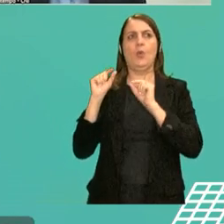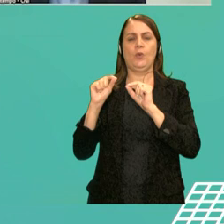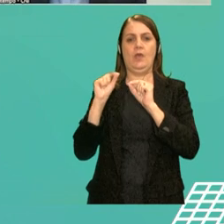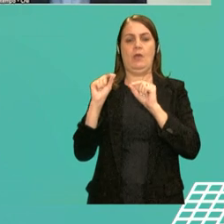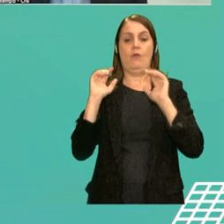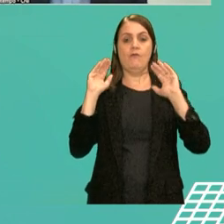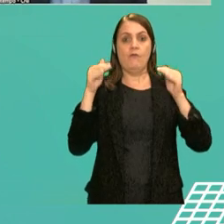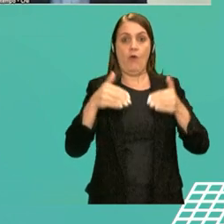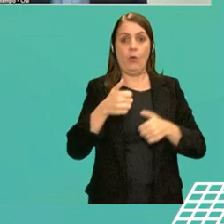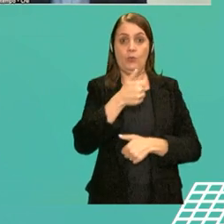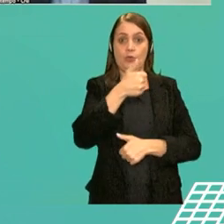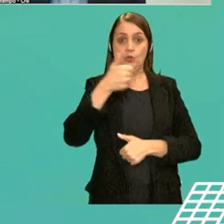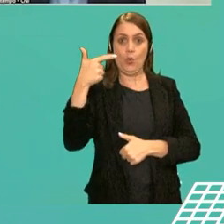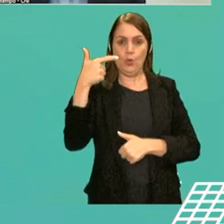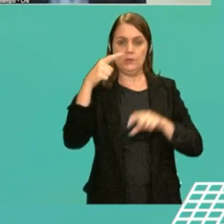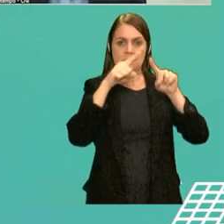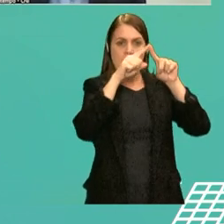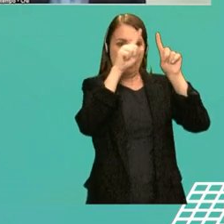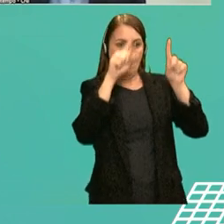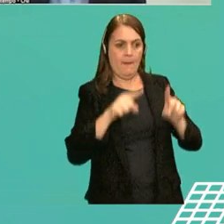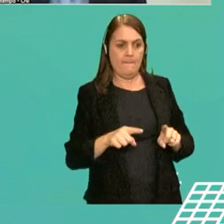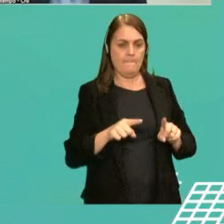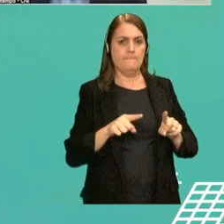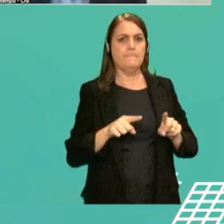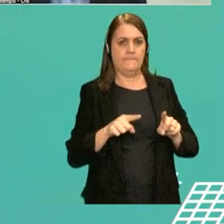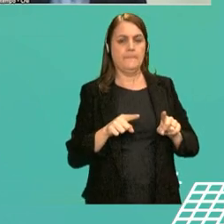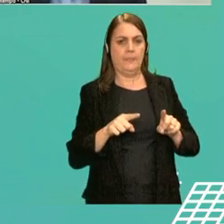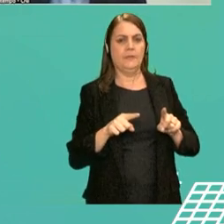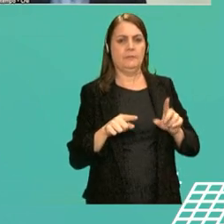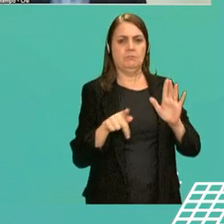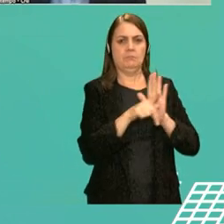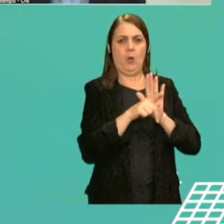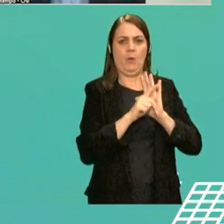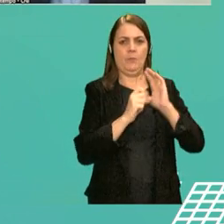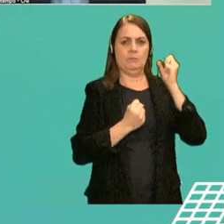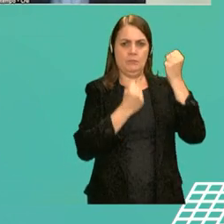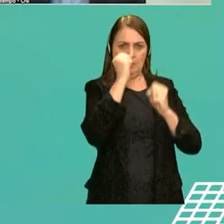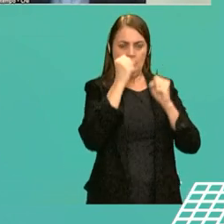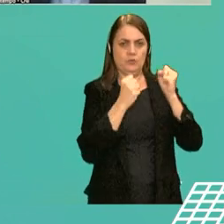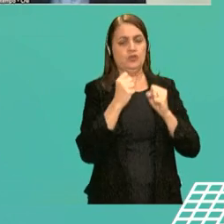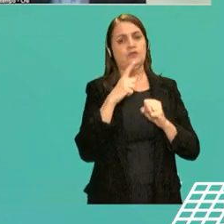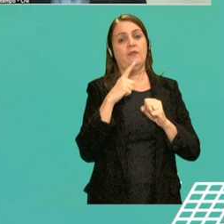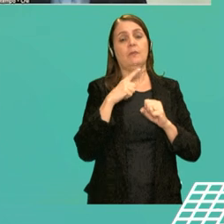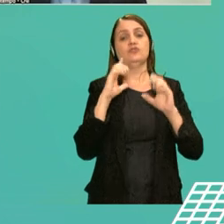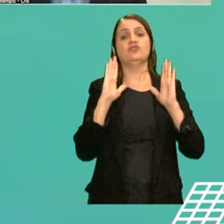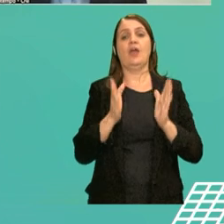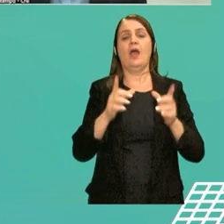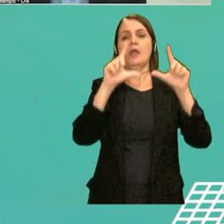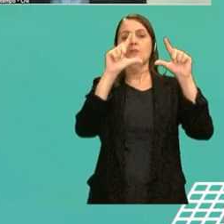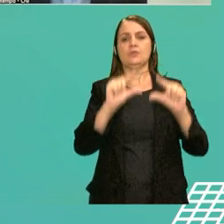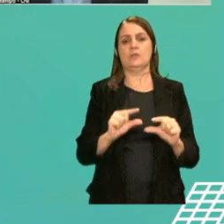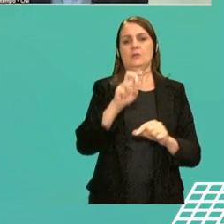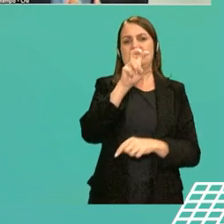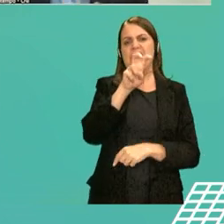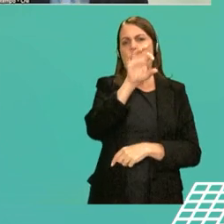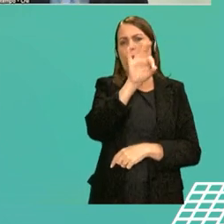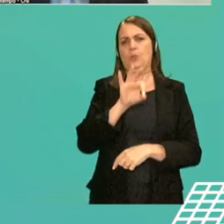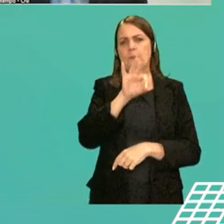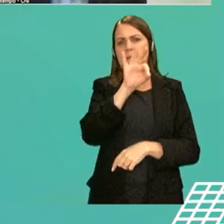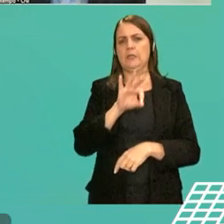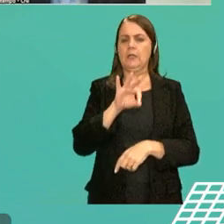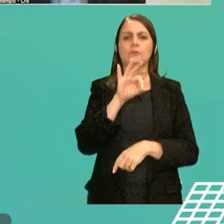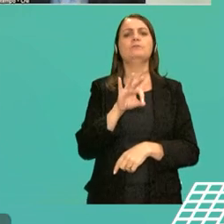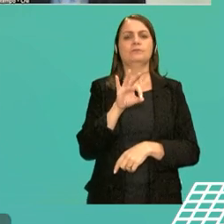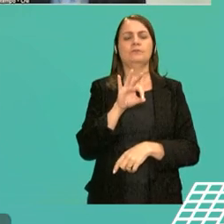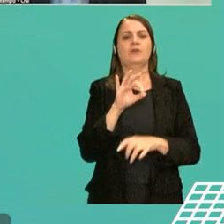industriais. Tivemos uma redução média de 5,5% no consumo total de energia. Cada real